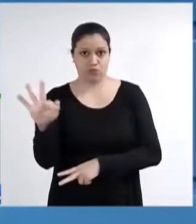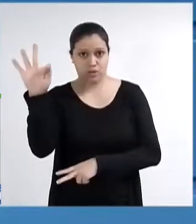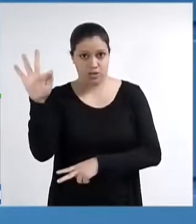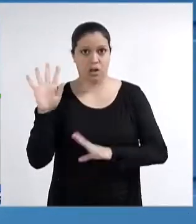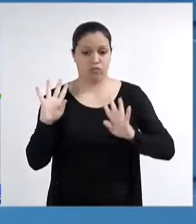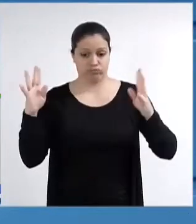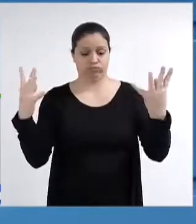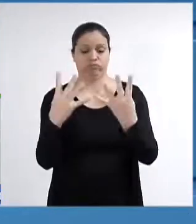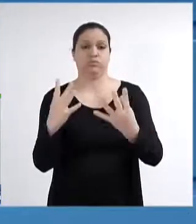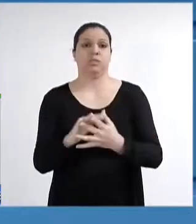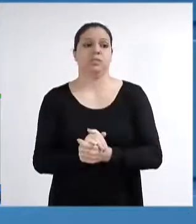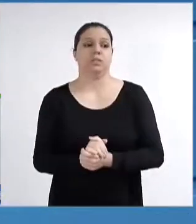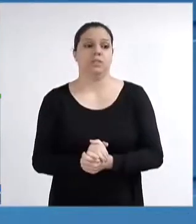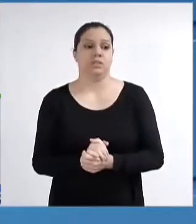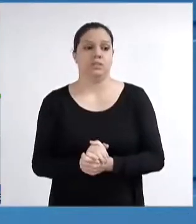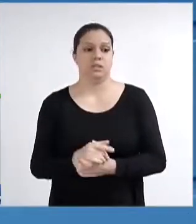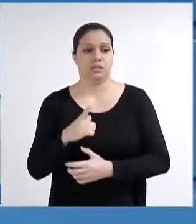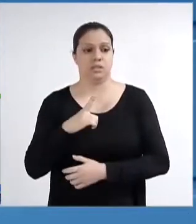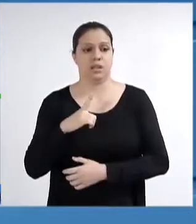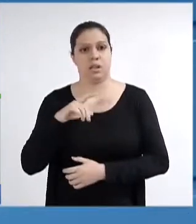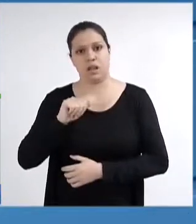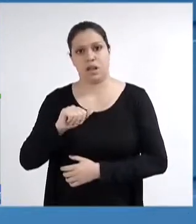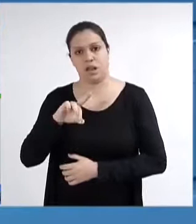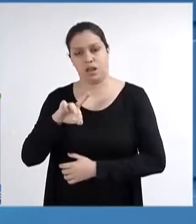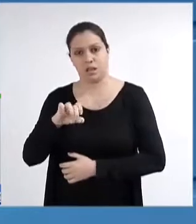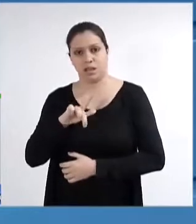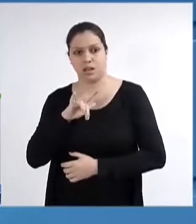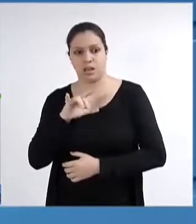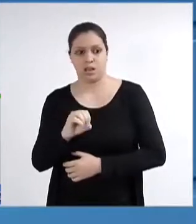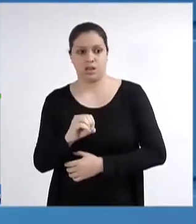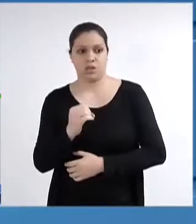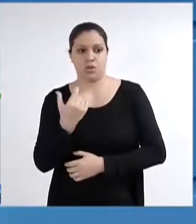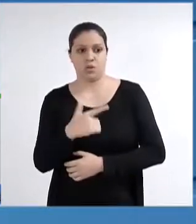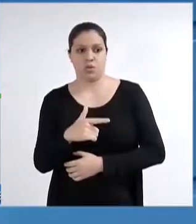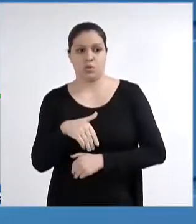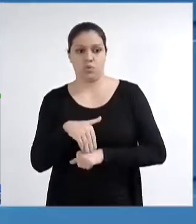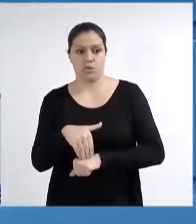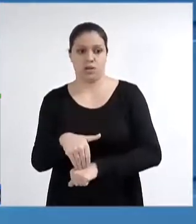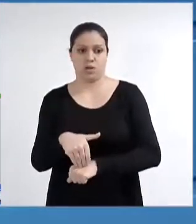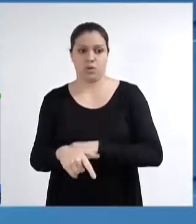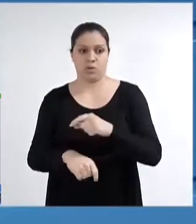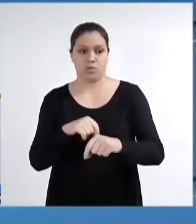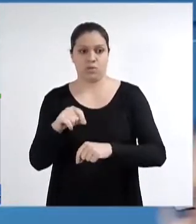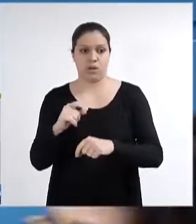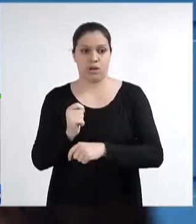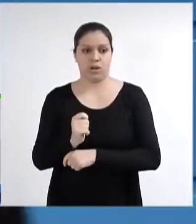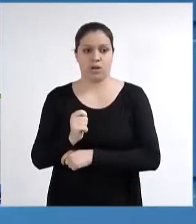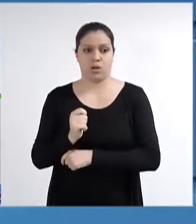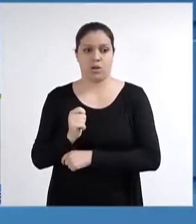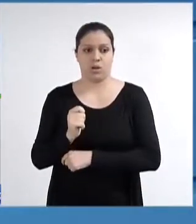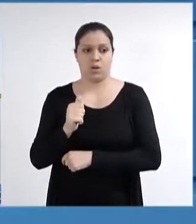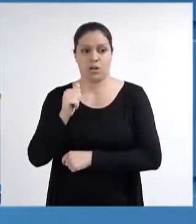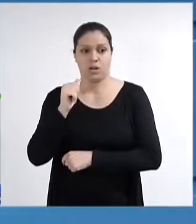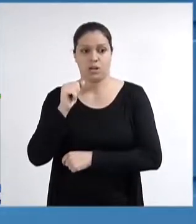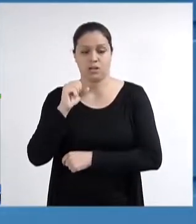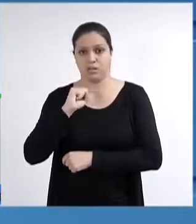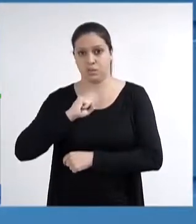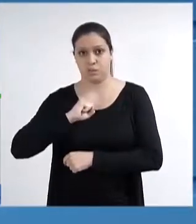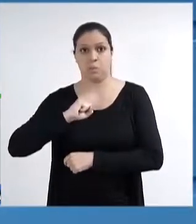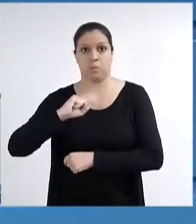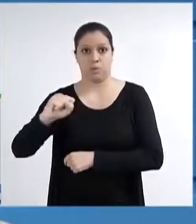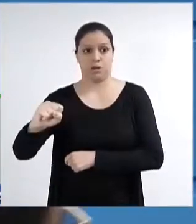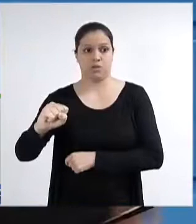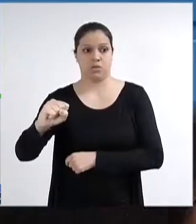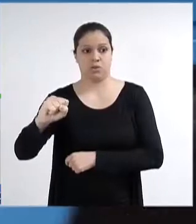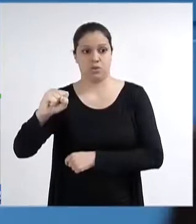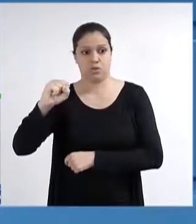está aqui, o Adélio, que não teve culpa nenhuma, quase tirou a vida do presidente Jair Bolsonaro, e que agora foi julgado